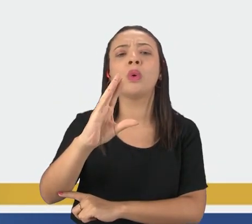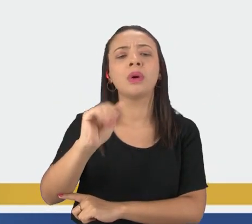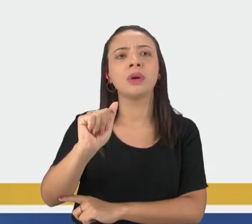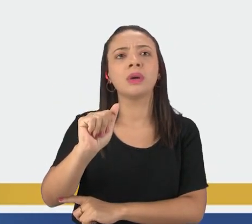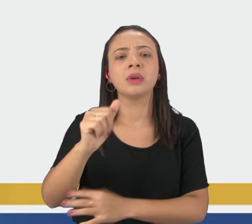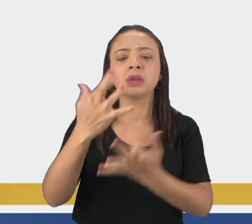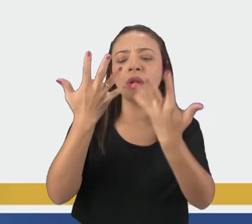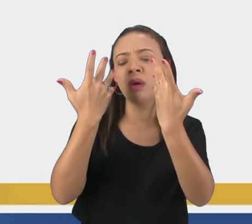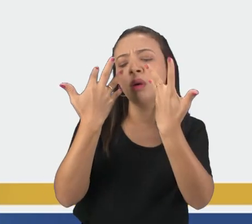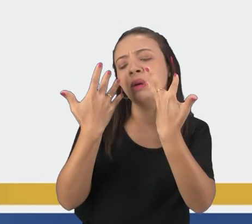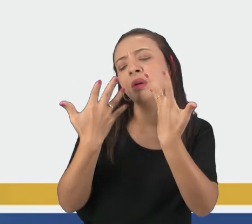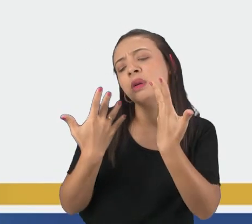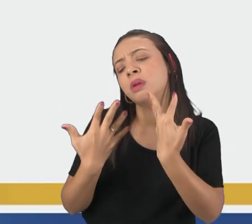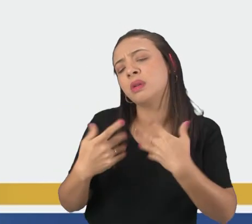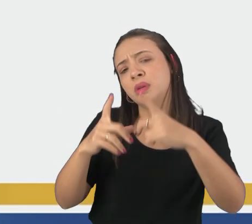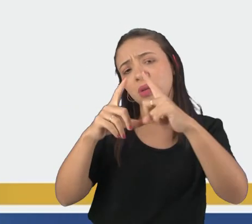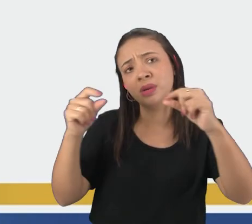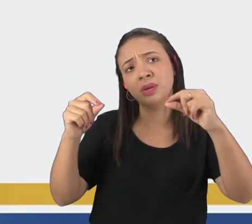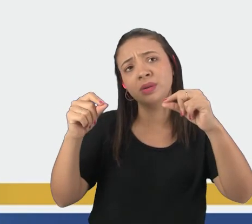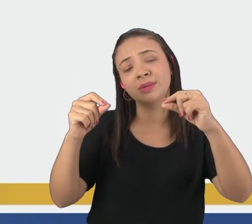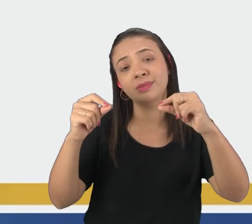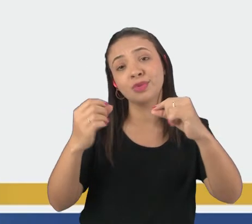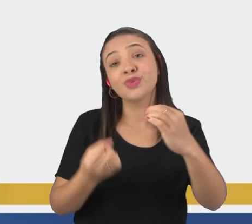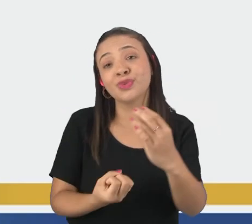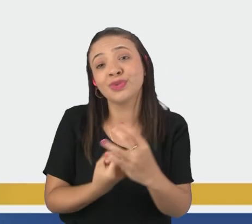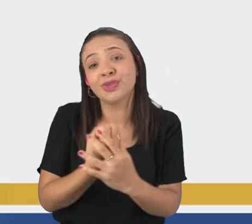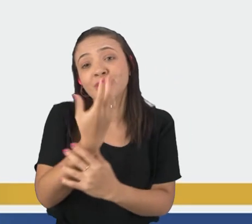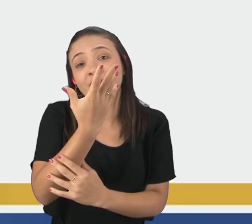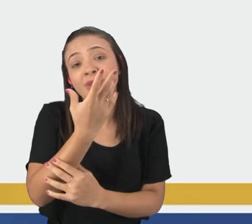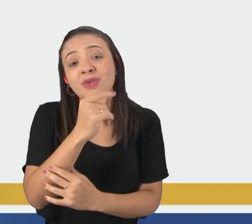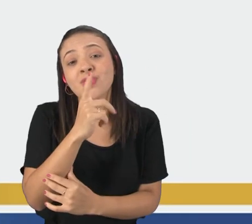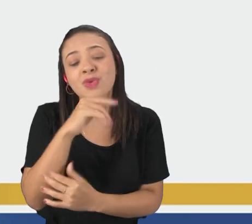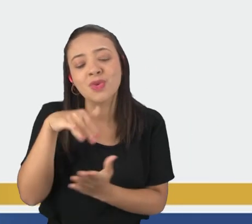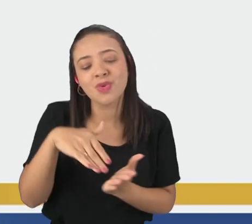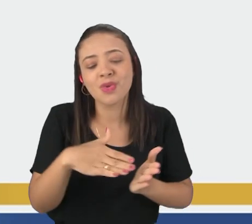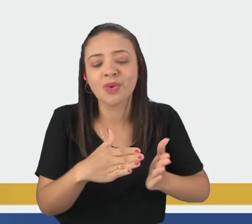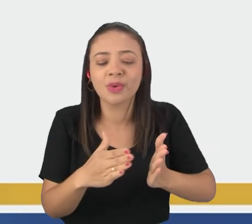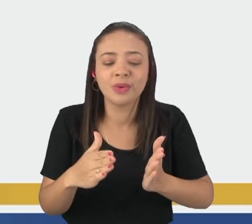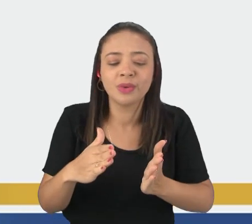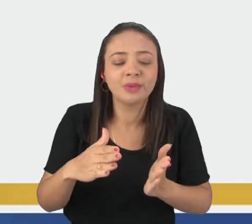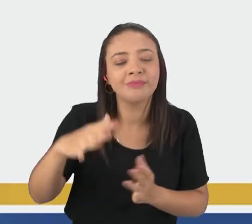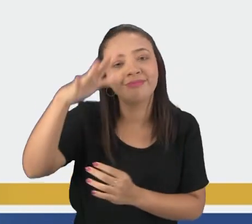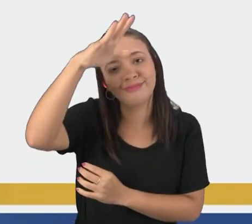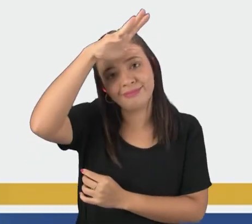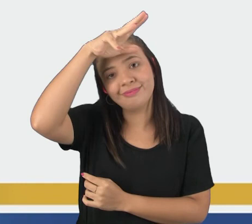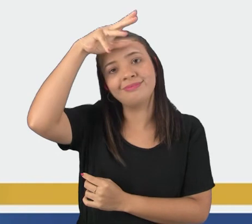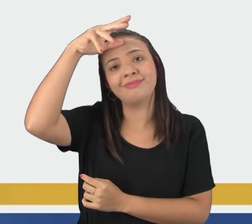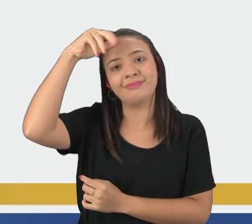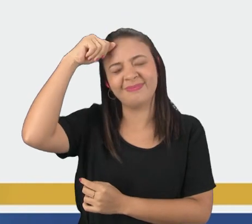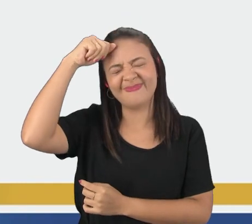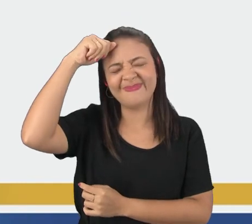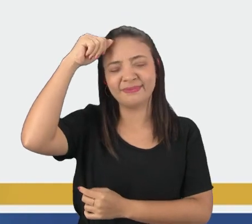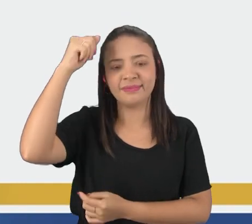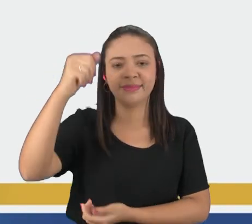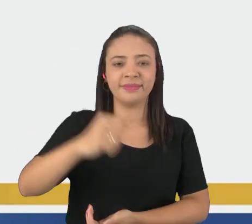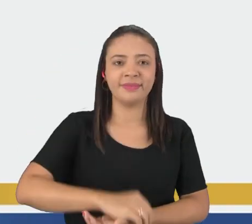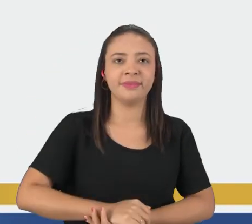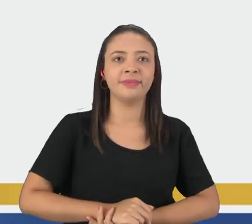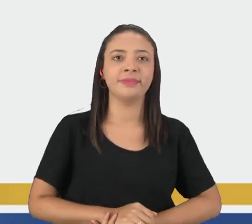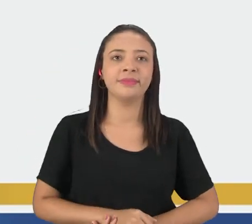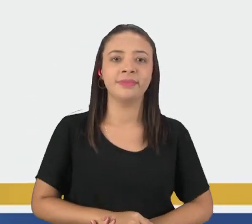As lágrimas da lua é que deram origem ao nosso rio Amazonas.